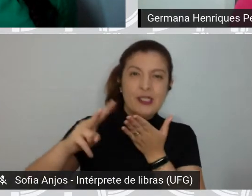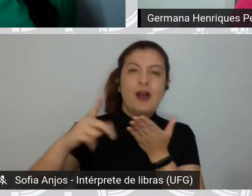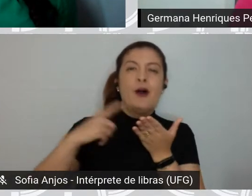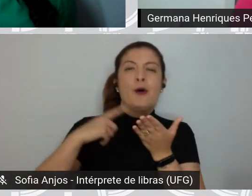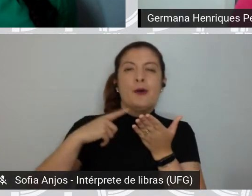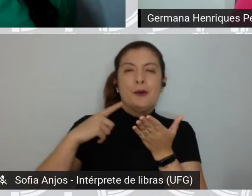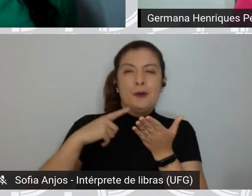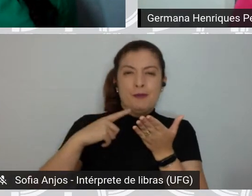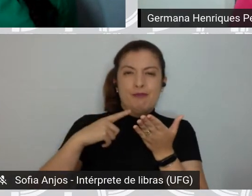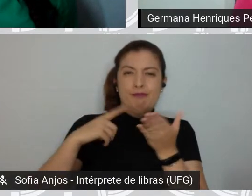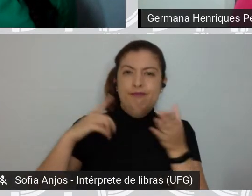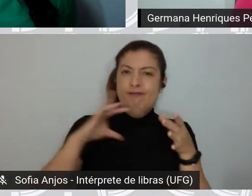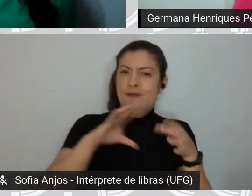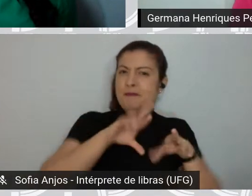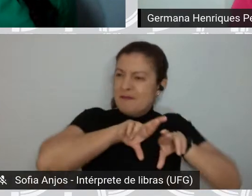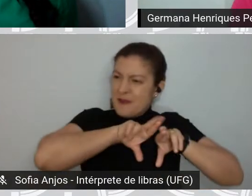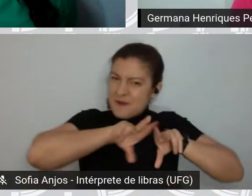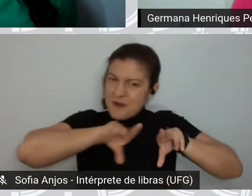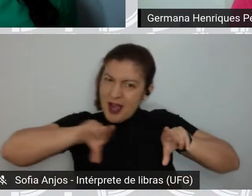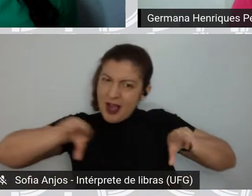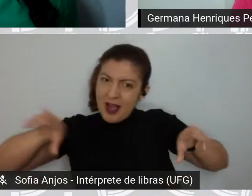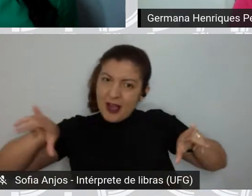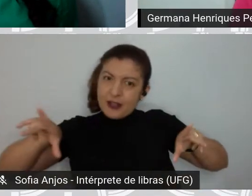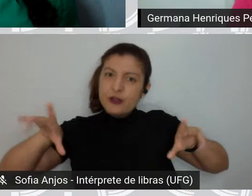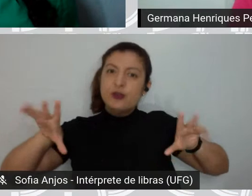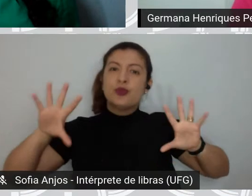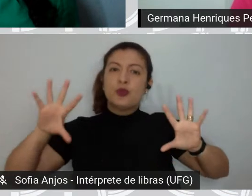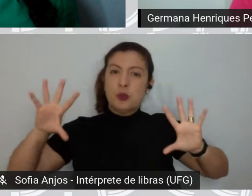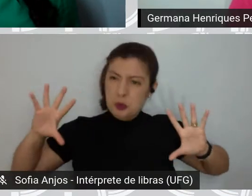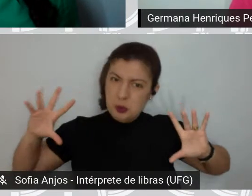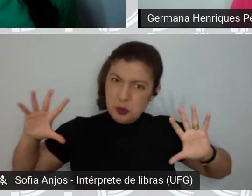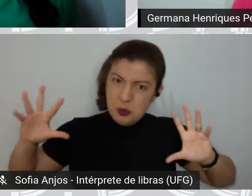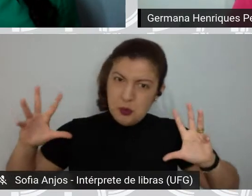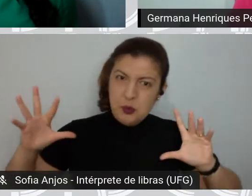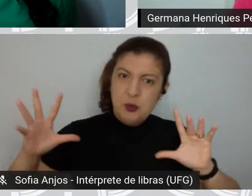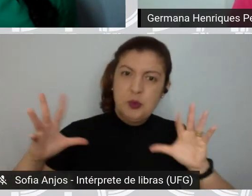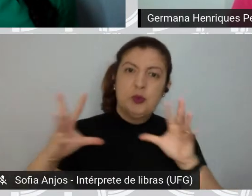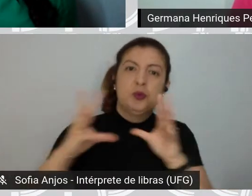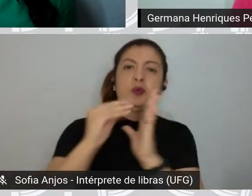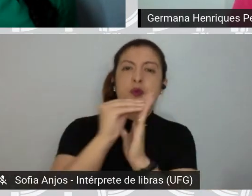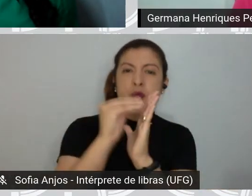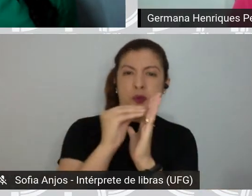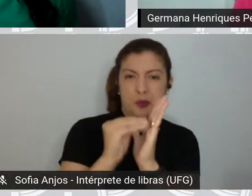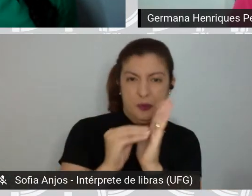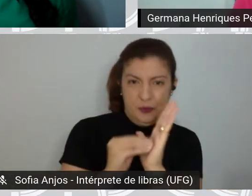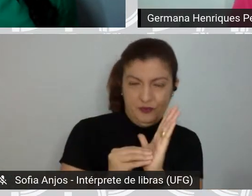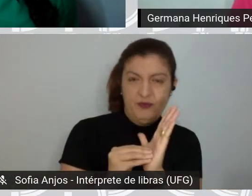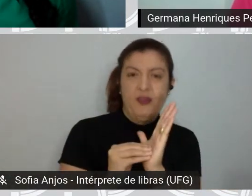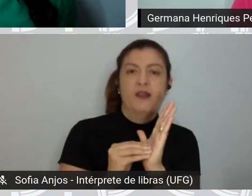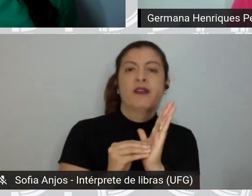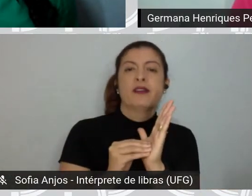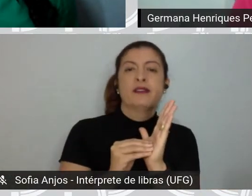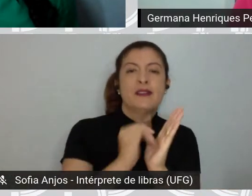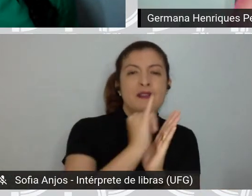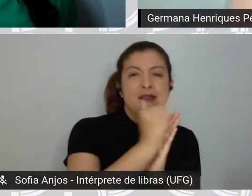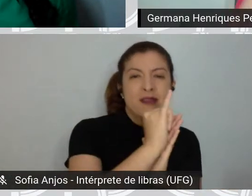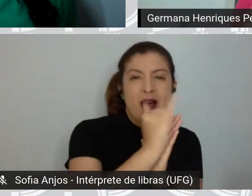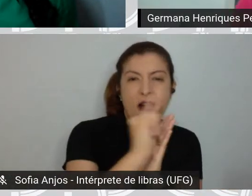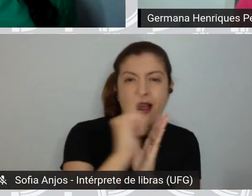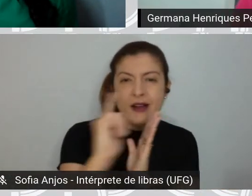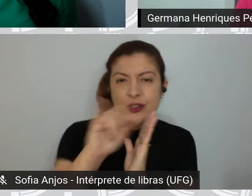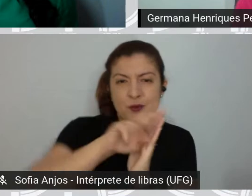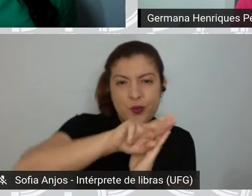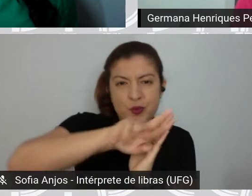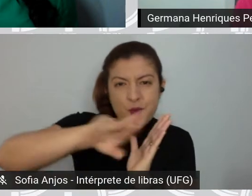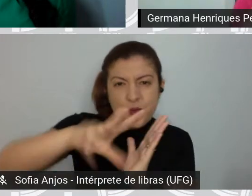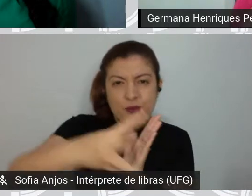plural, que seja narrativa, né, que compreenda as várias narrativas, ela não pode, de fato, estar ancorada numa